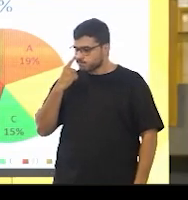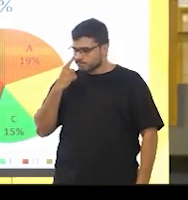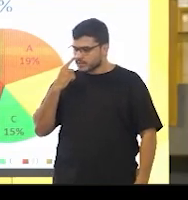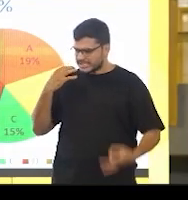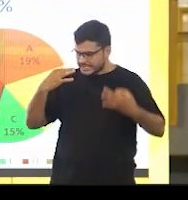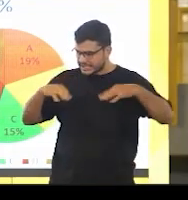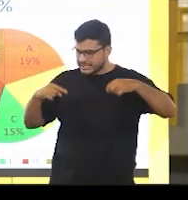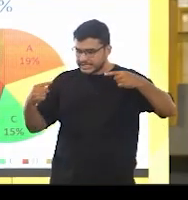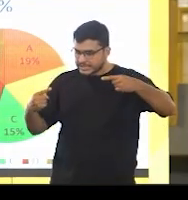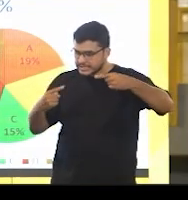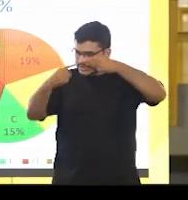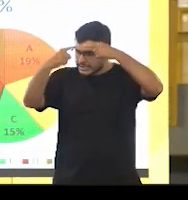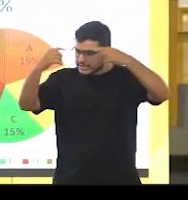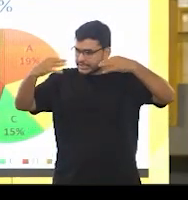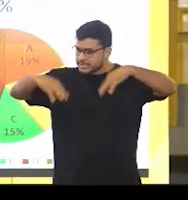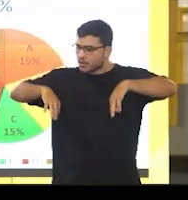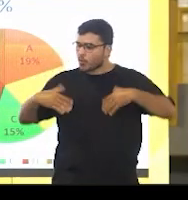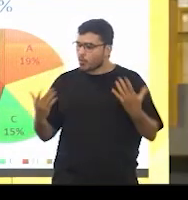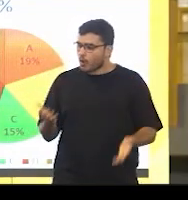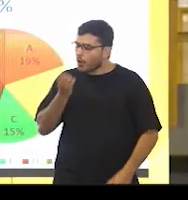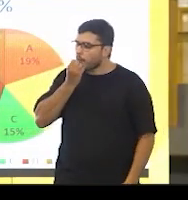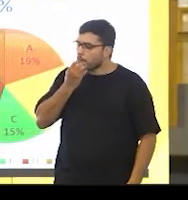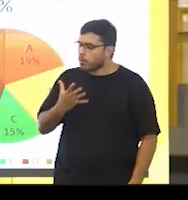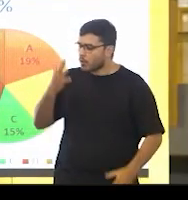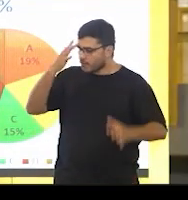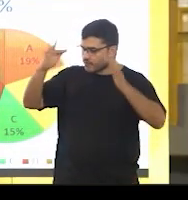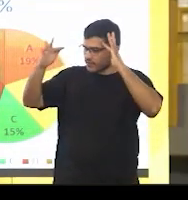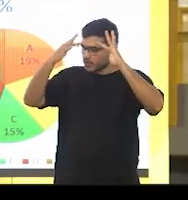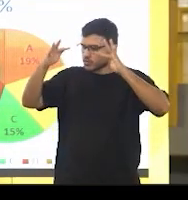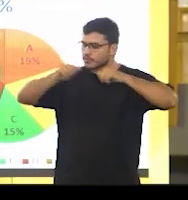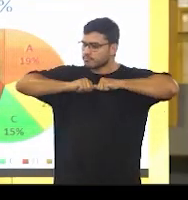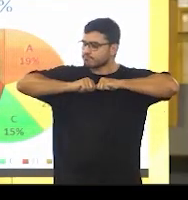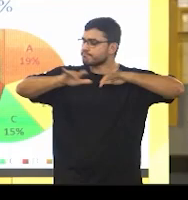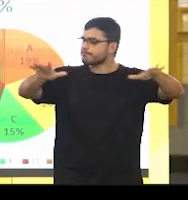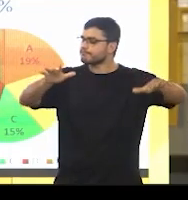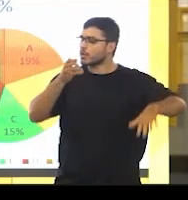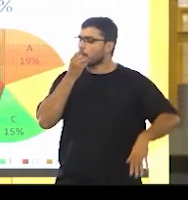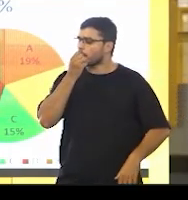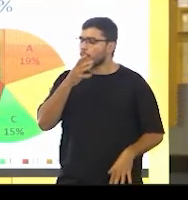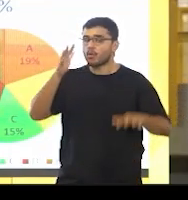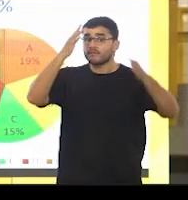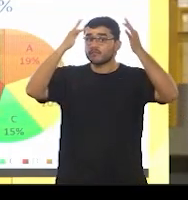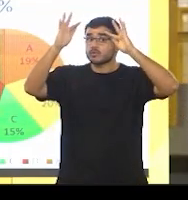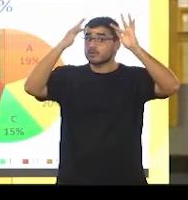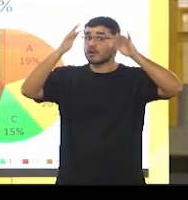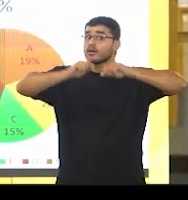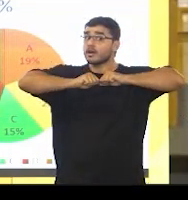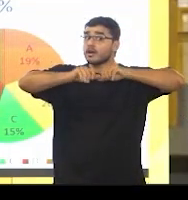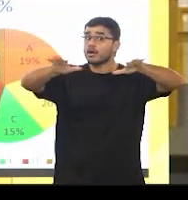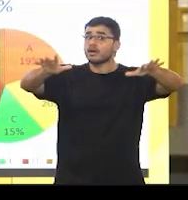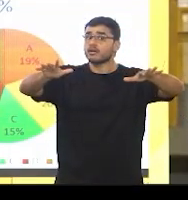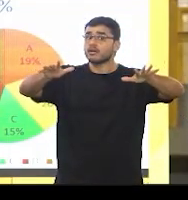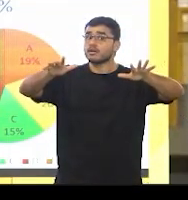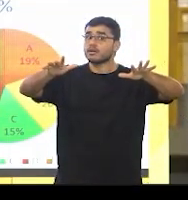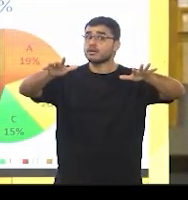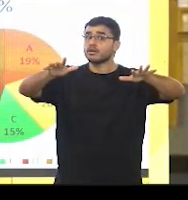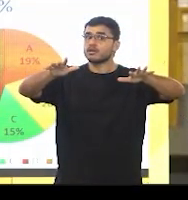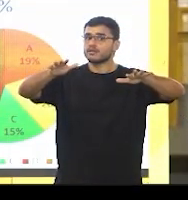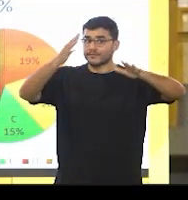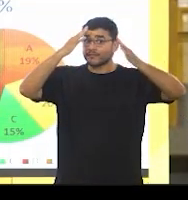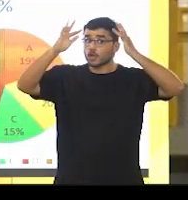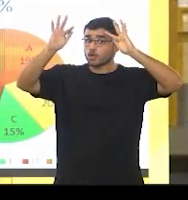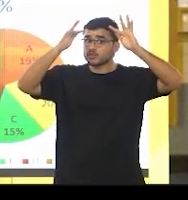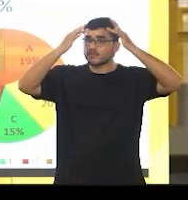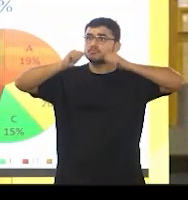segundo o texto, qual é o maior bem que a filosofia promove? Gente, observa, o George falou isso no início.